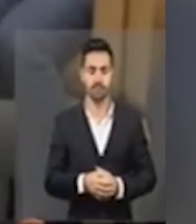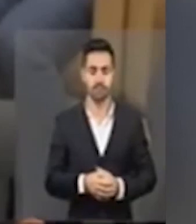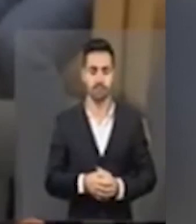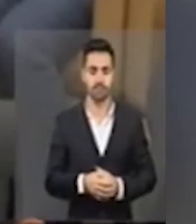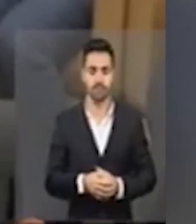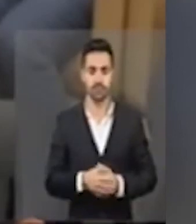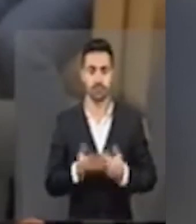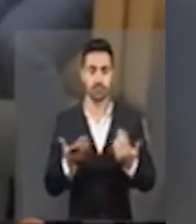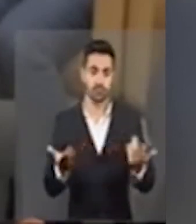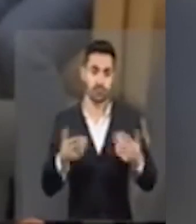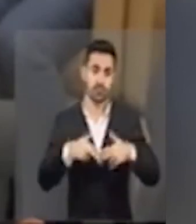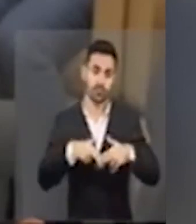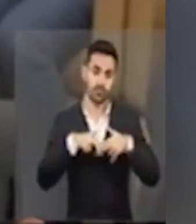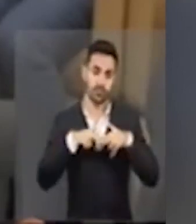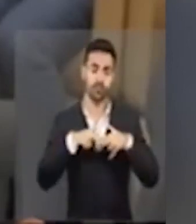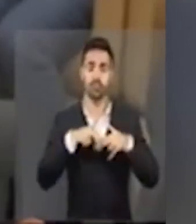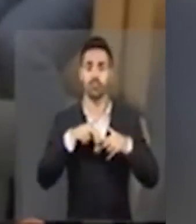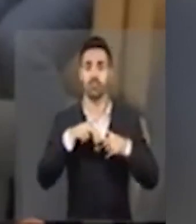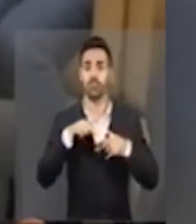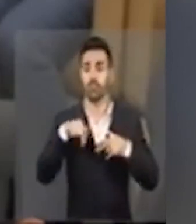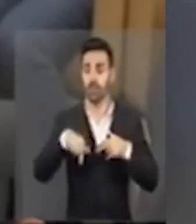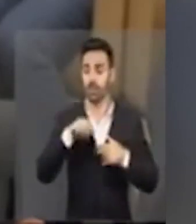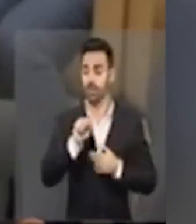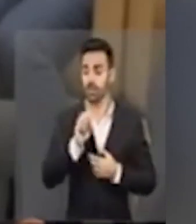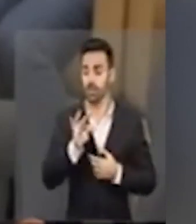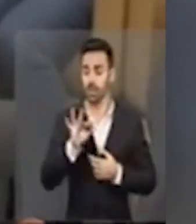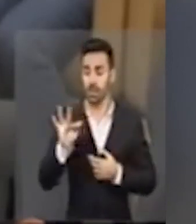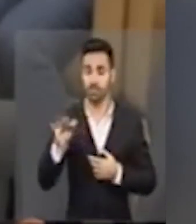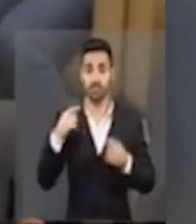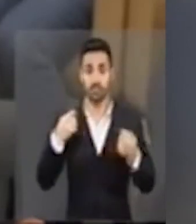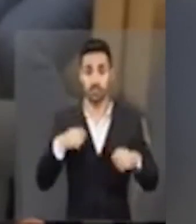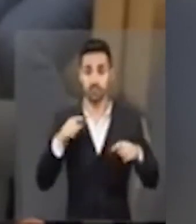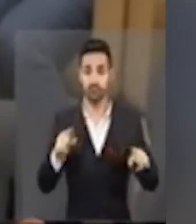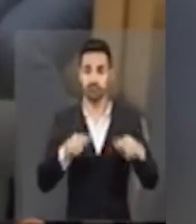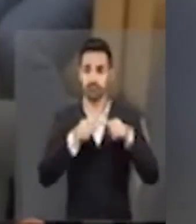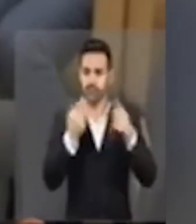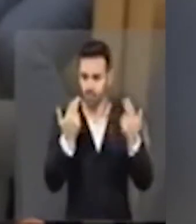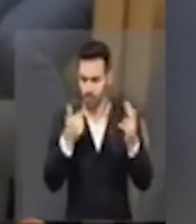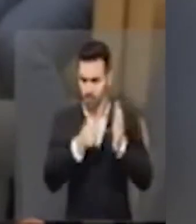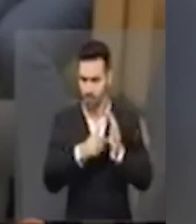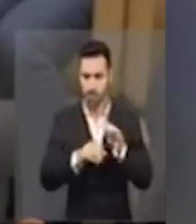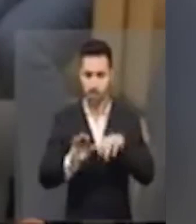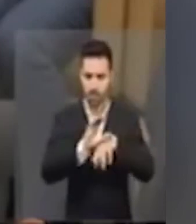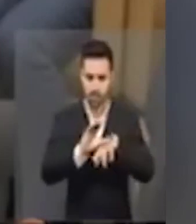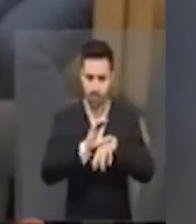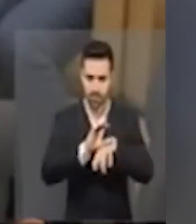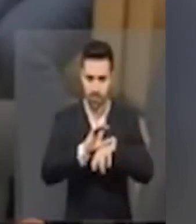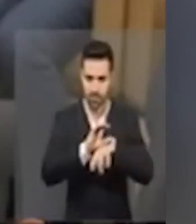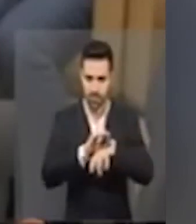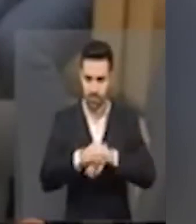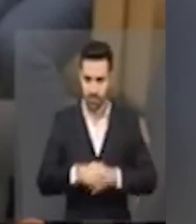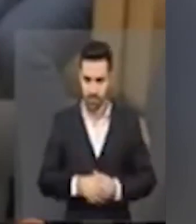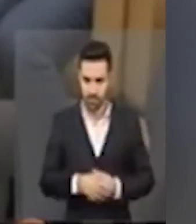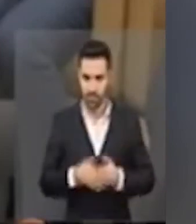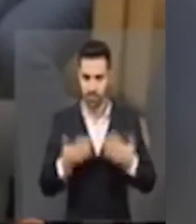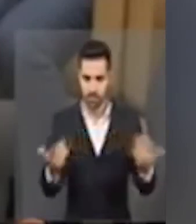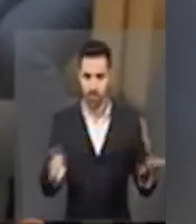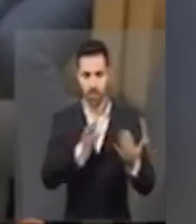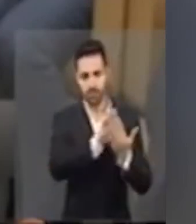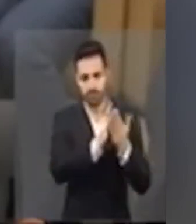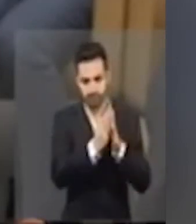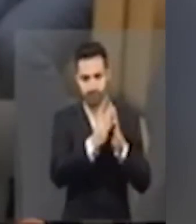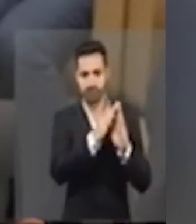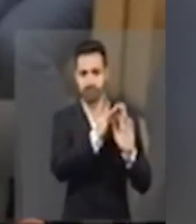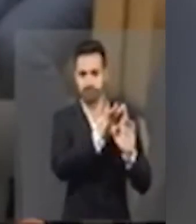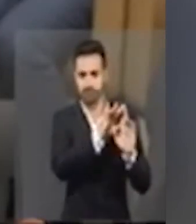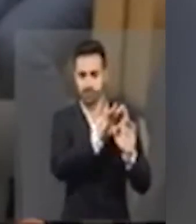nenhum não entender desta suprema corte interpretar conforme a constituição e entender a transfobia e homofobia